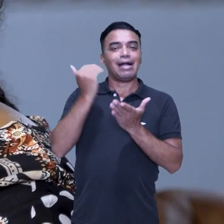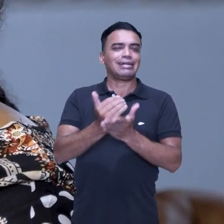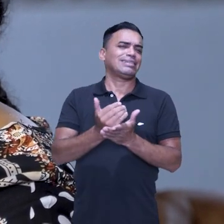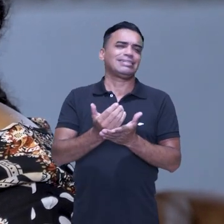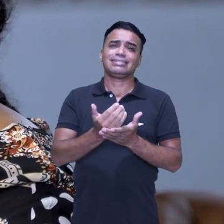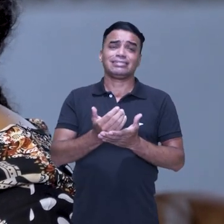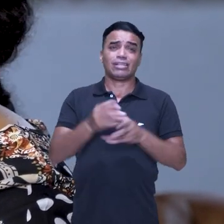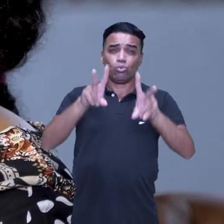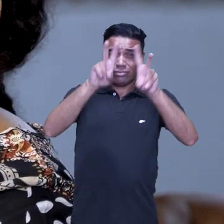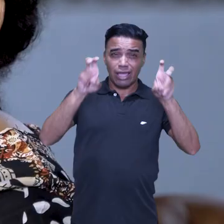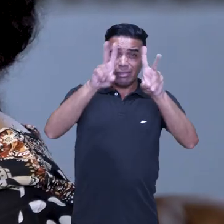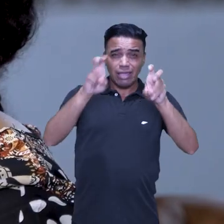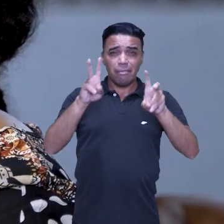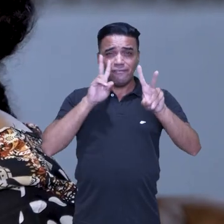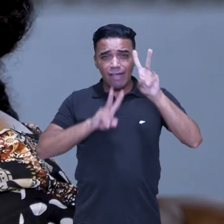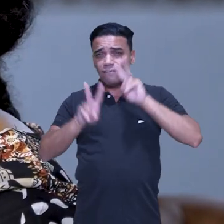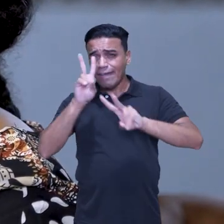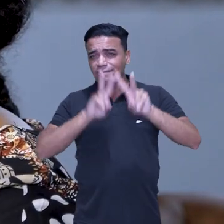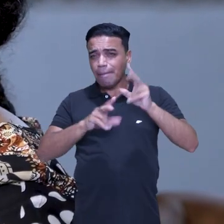quanto mais a gente ouve, parece que